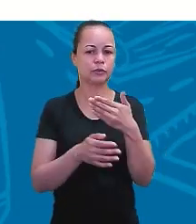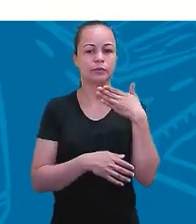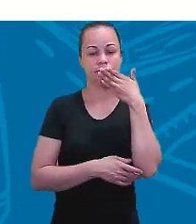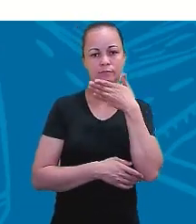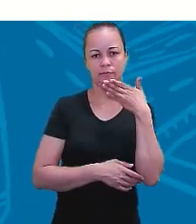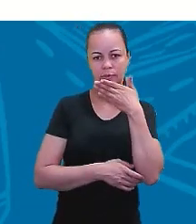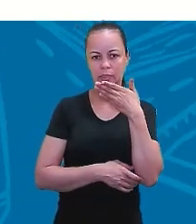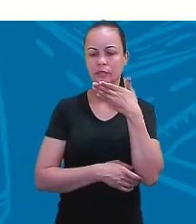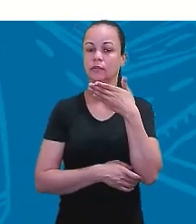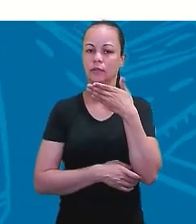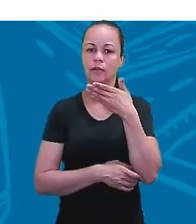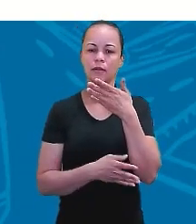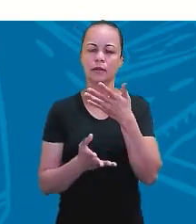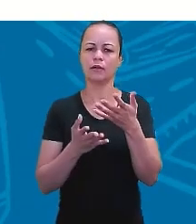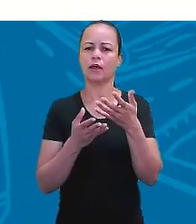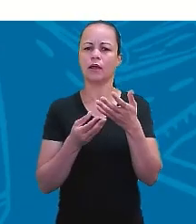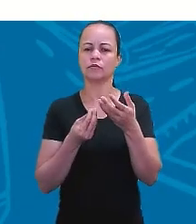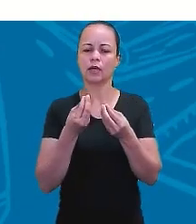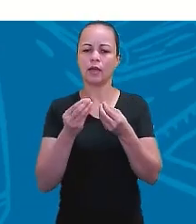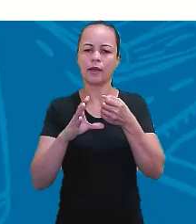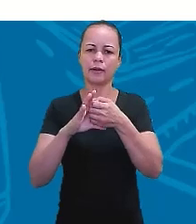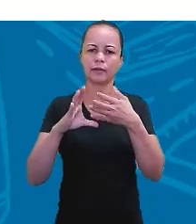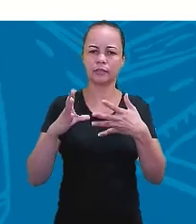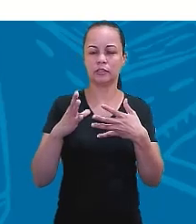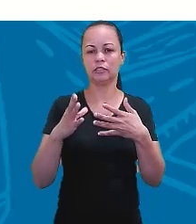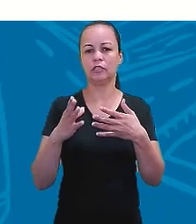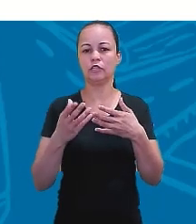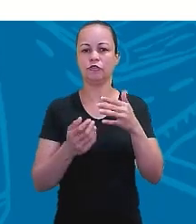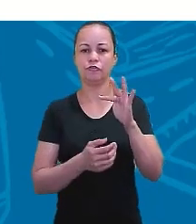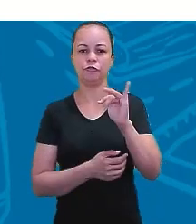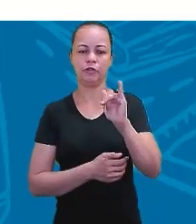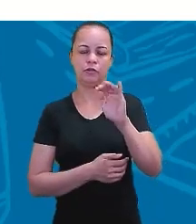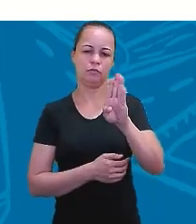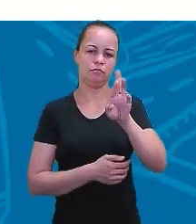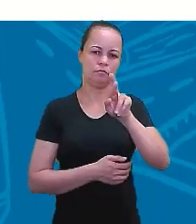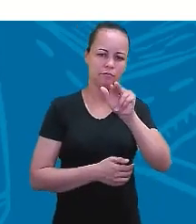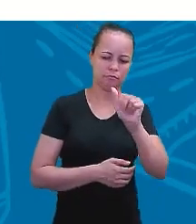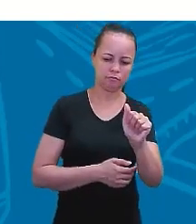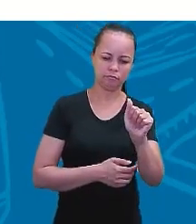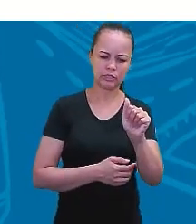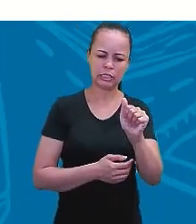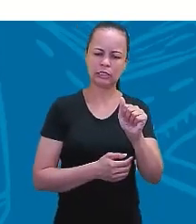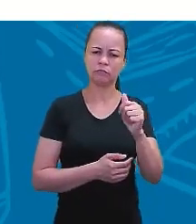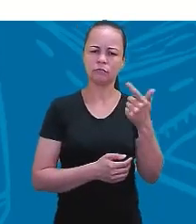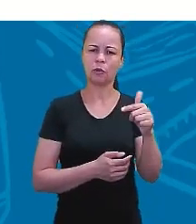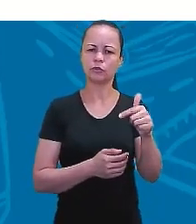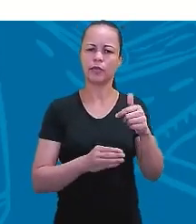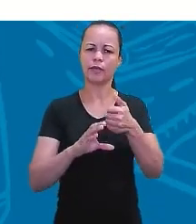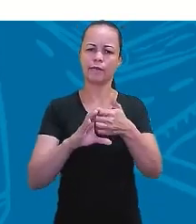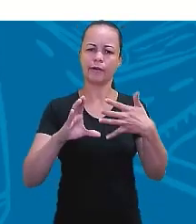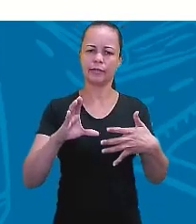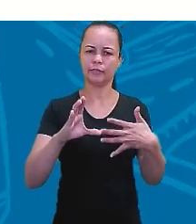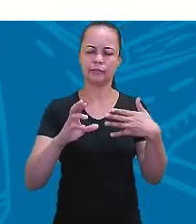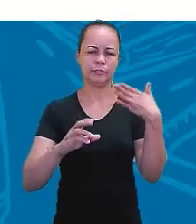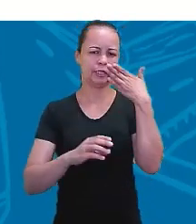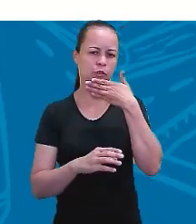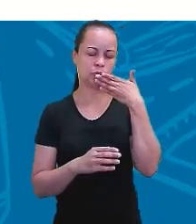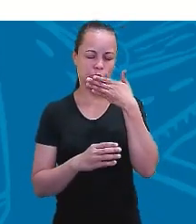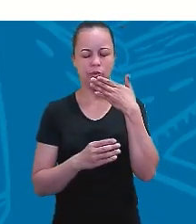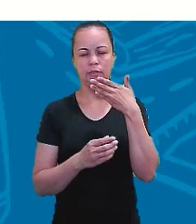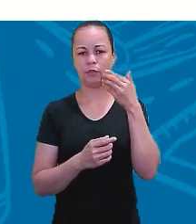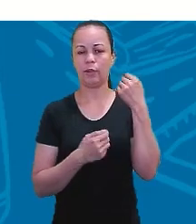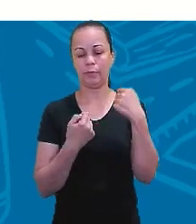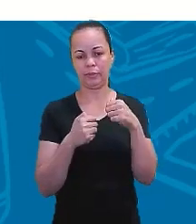teriam um caráter mais de fibra, por exemplo, como a própria quitina, ele não vai ter uma característica de ser doce. Então é bom a gente trazer luz para